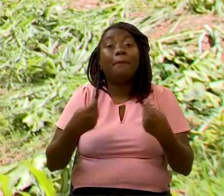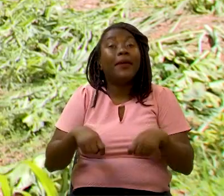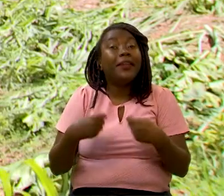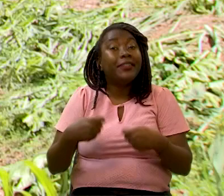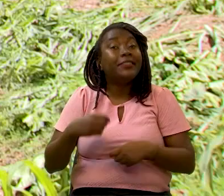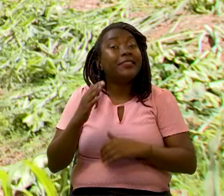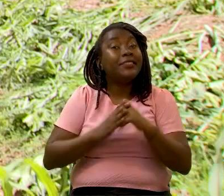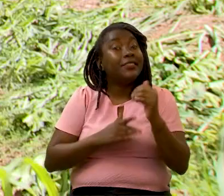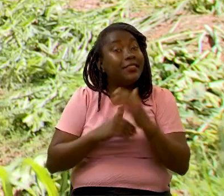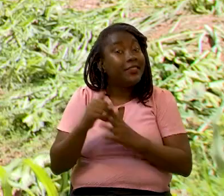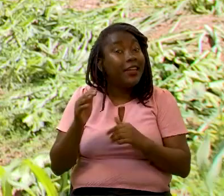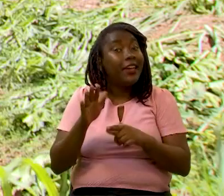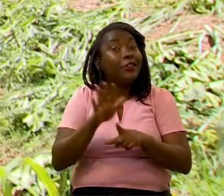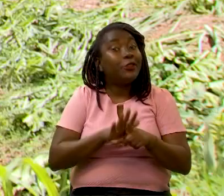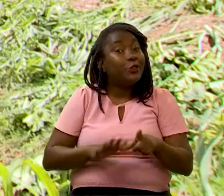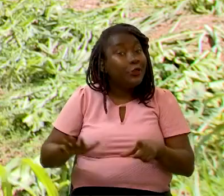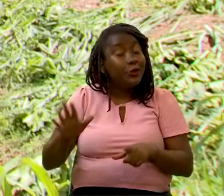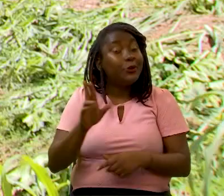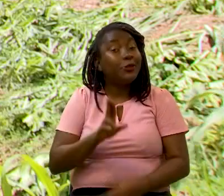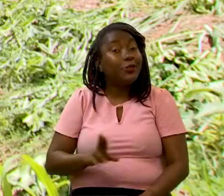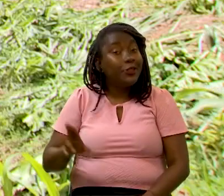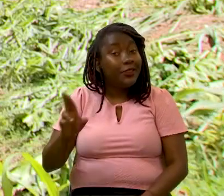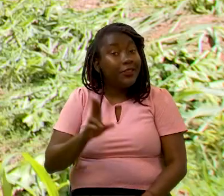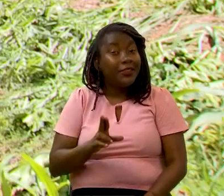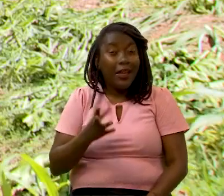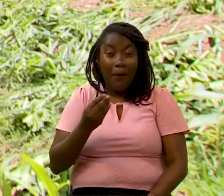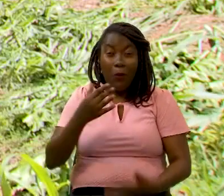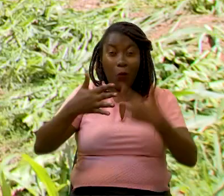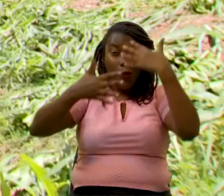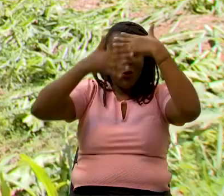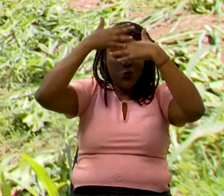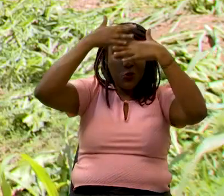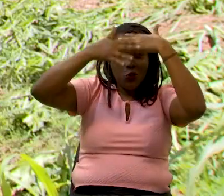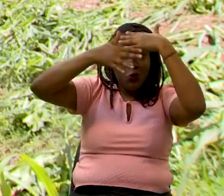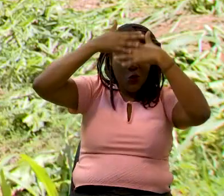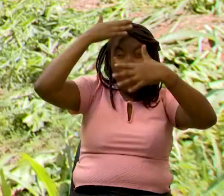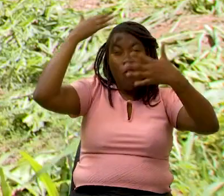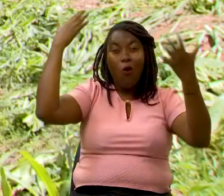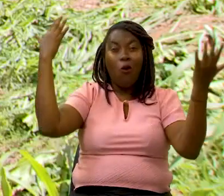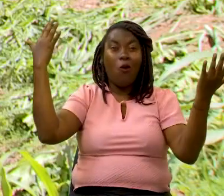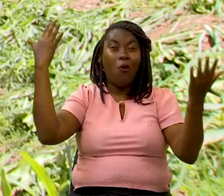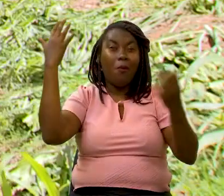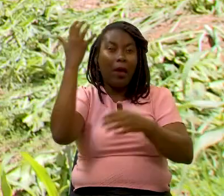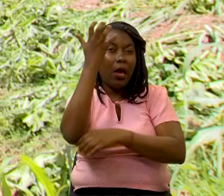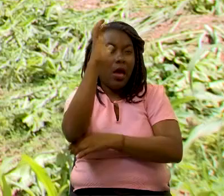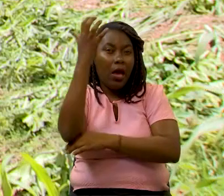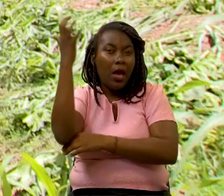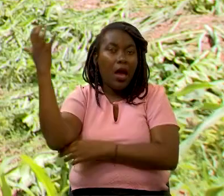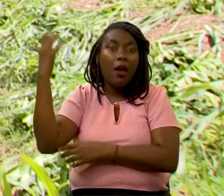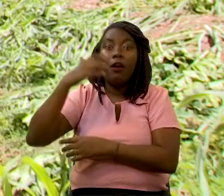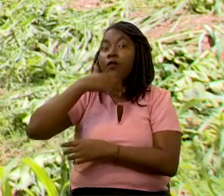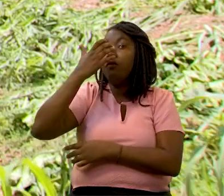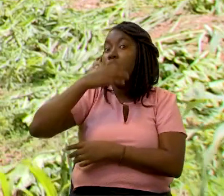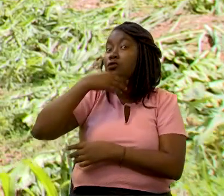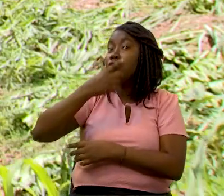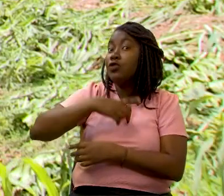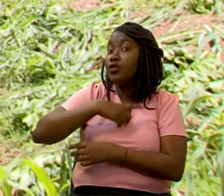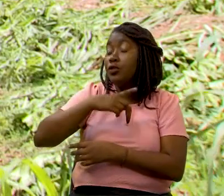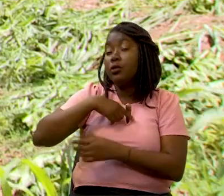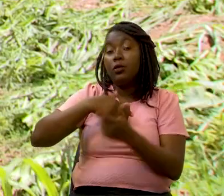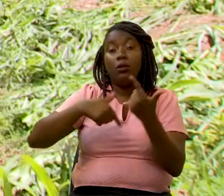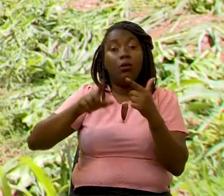elas precisam de ter de qualificação do espaço para utilizar, no caso, muita sombra, a relação das espécies que fossem